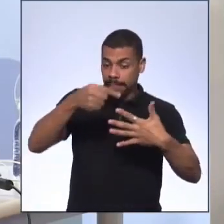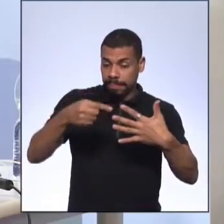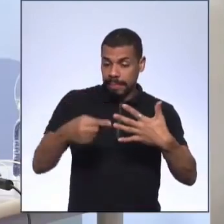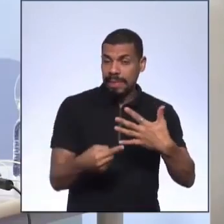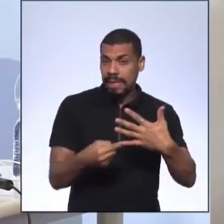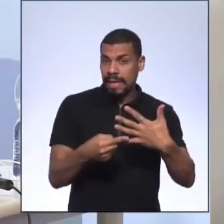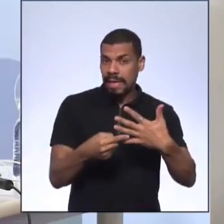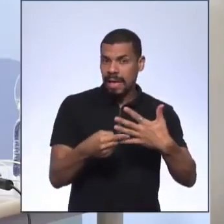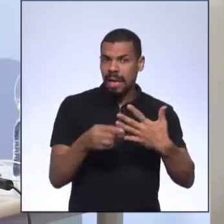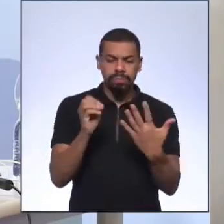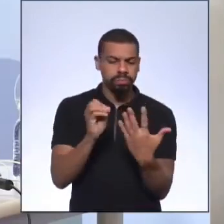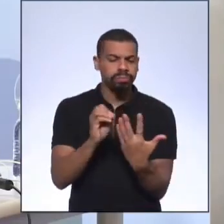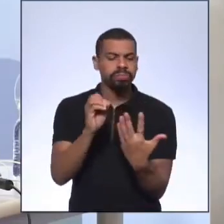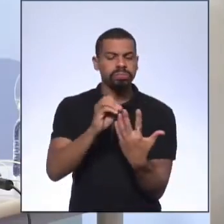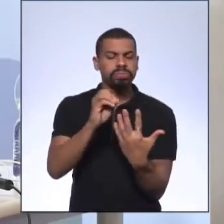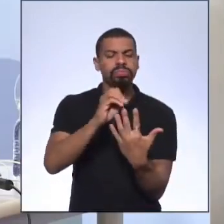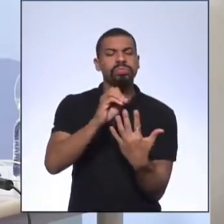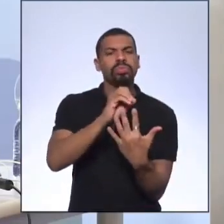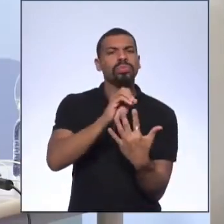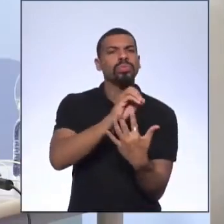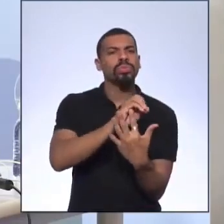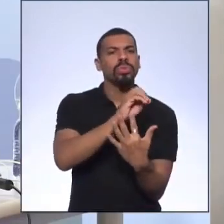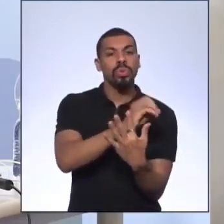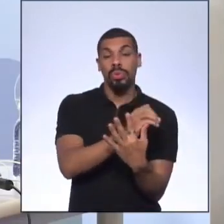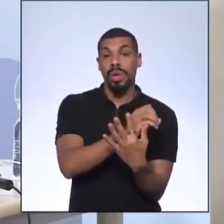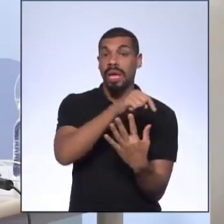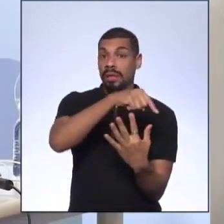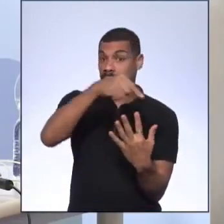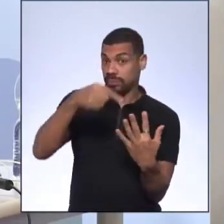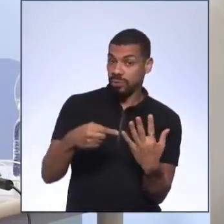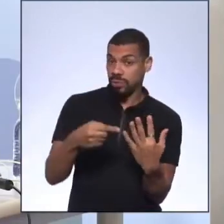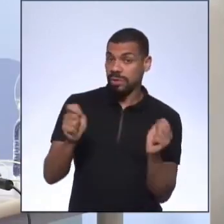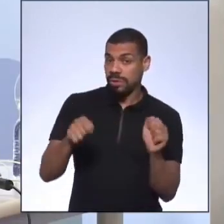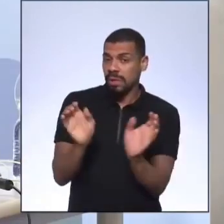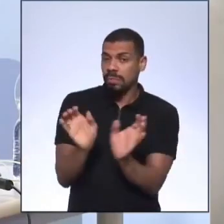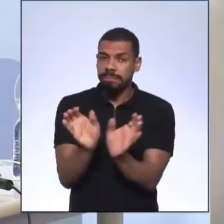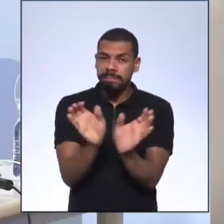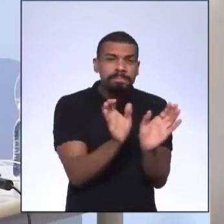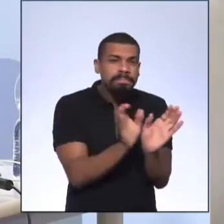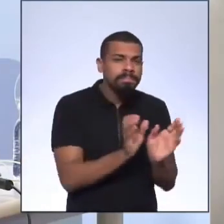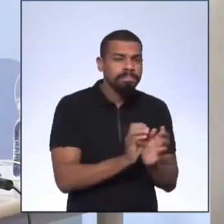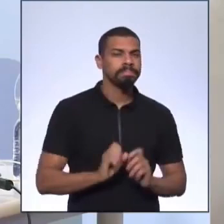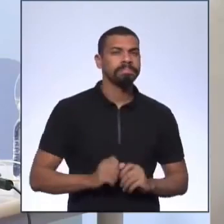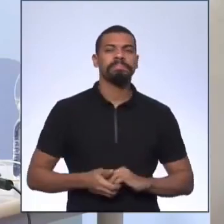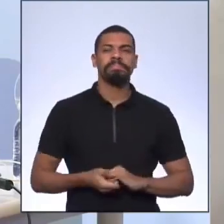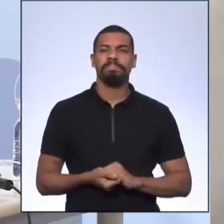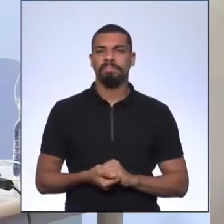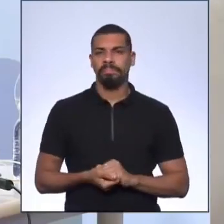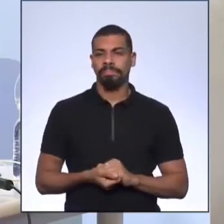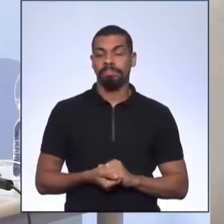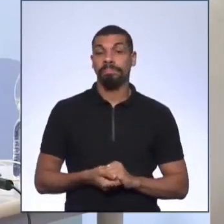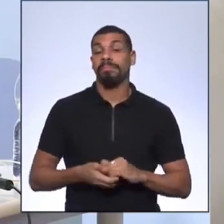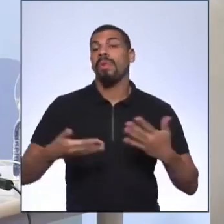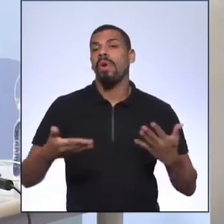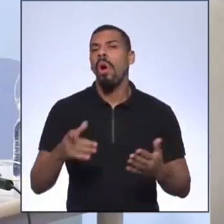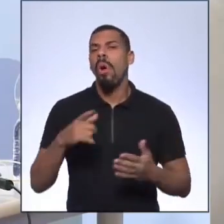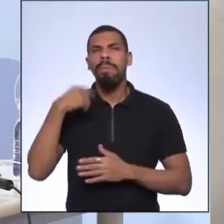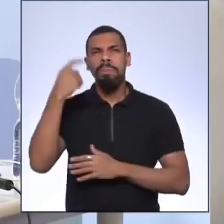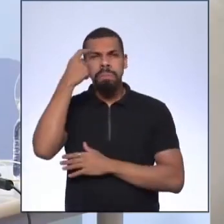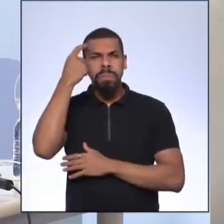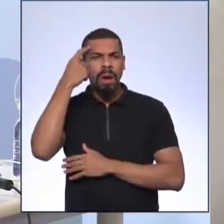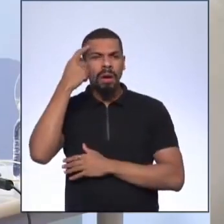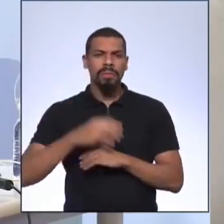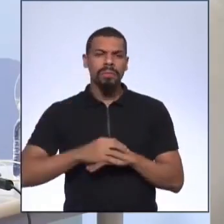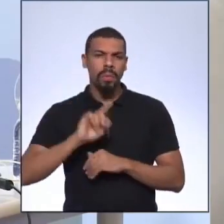foram base para que esses indivíduos ficassem agrupados aí, ok? Então, se a gente passar